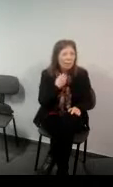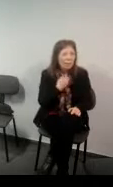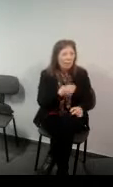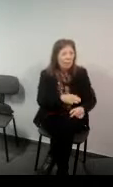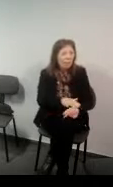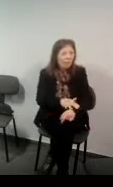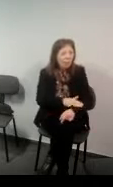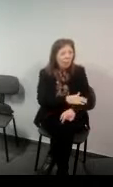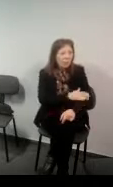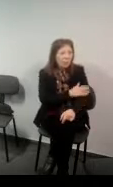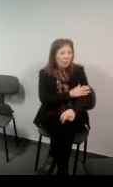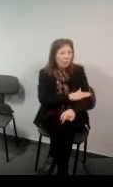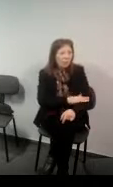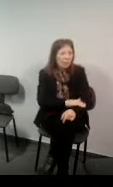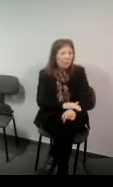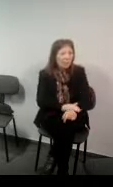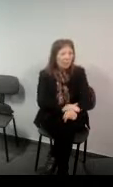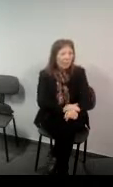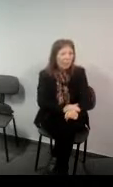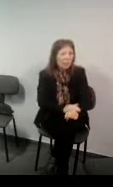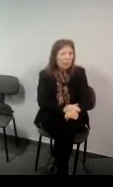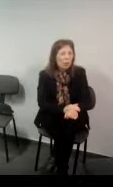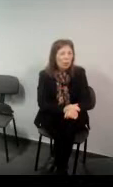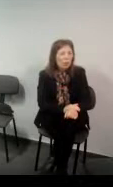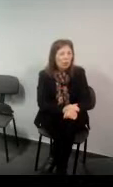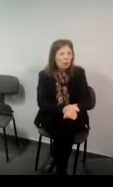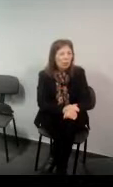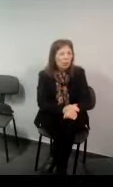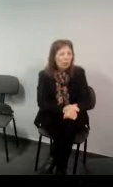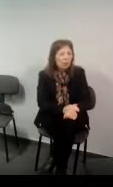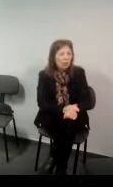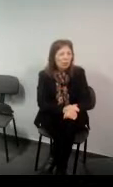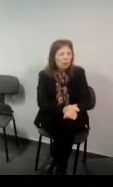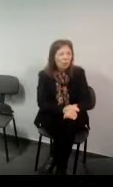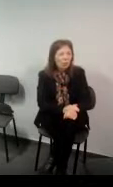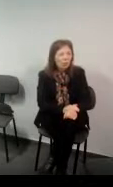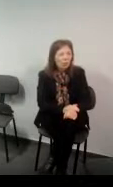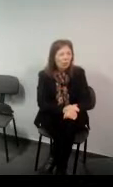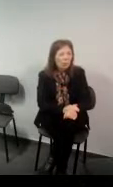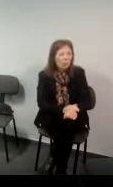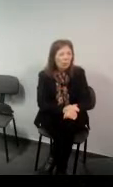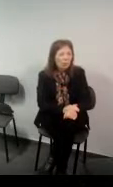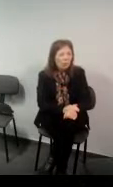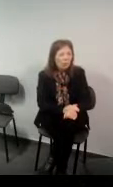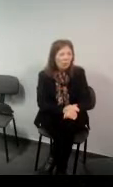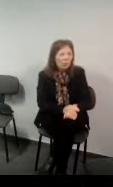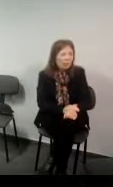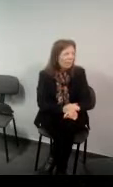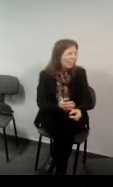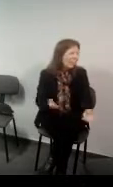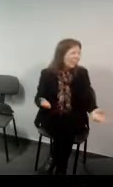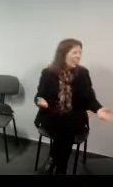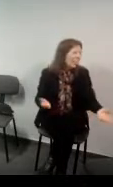É aquela irritação, que a pele fica mais baixa, vai ter umas bolinhas, assim. Você não é curitibano? Aí fica a áspera cheia de bolinhas